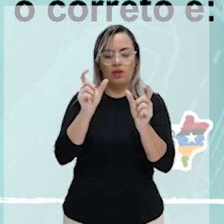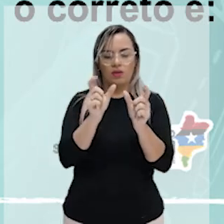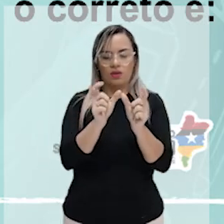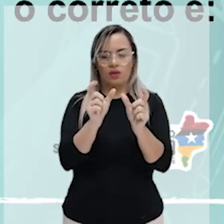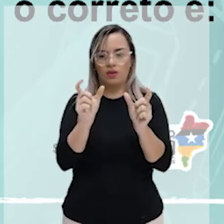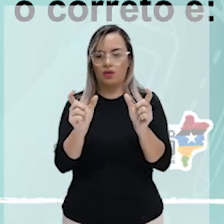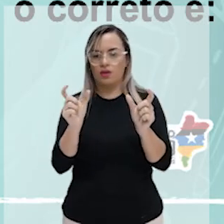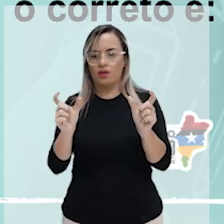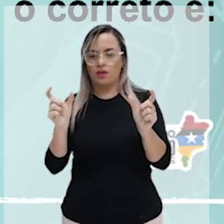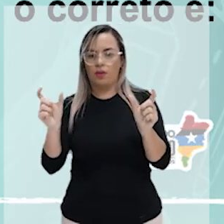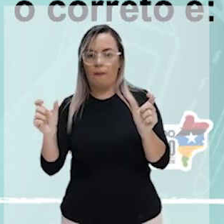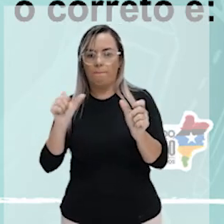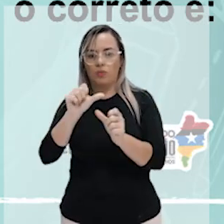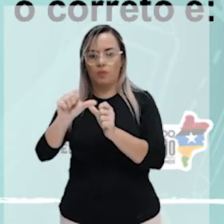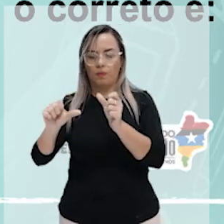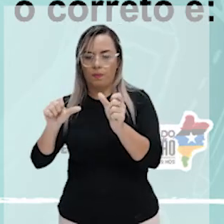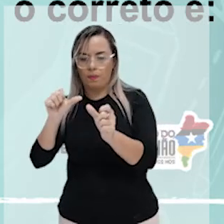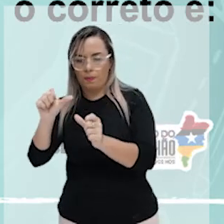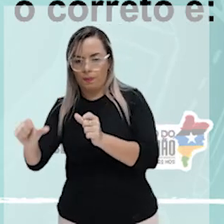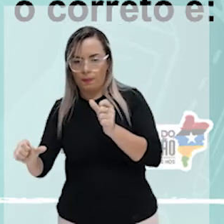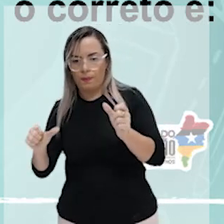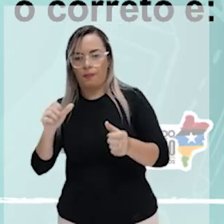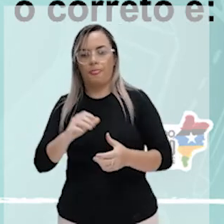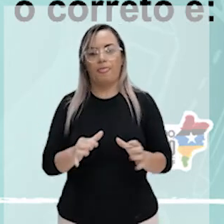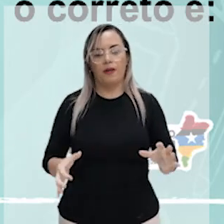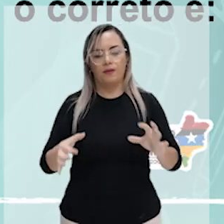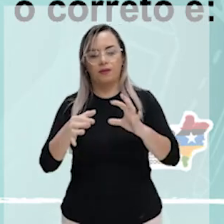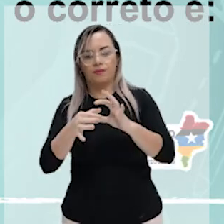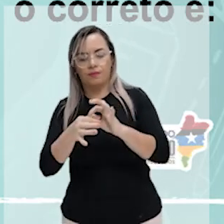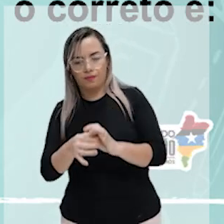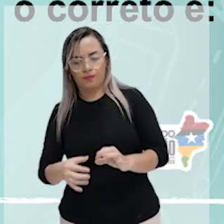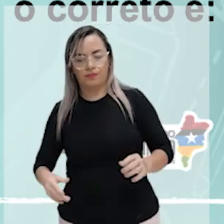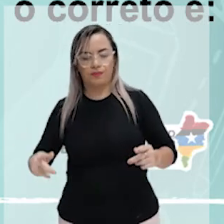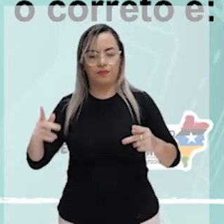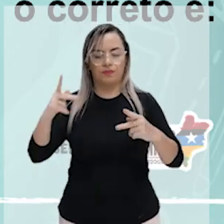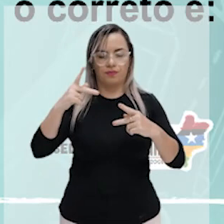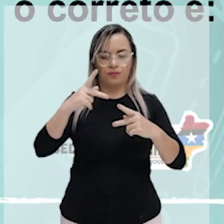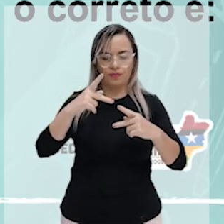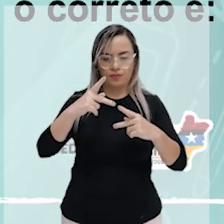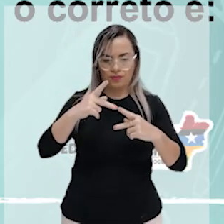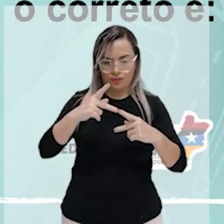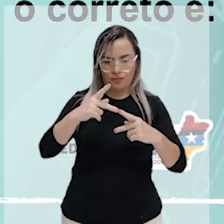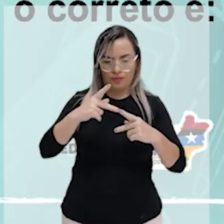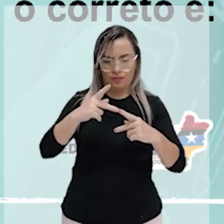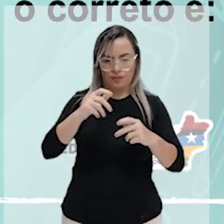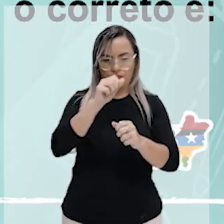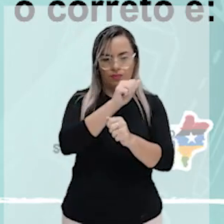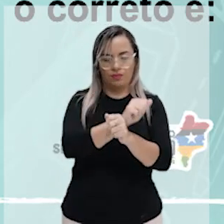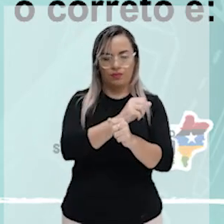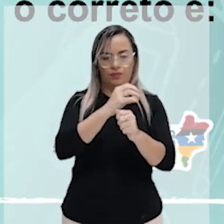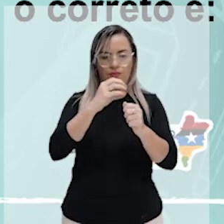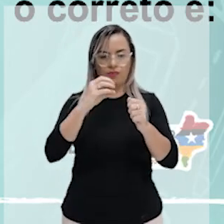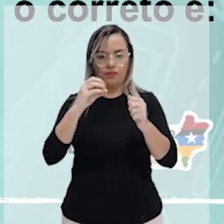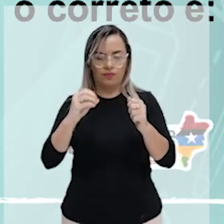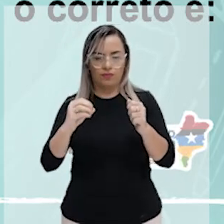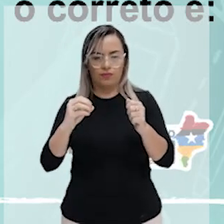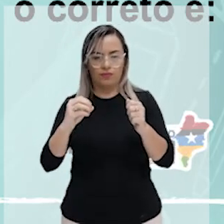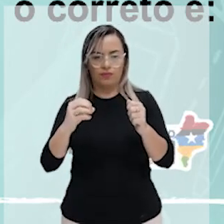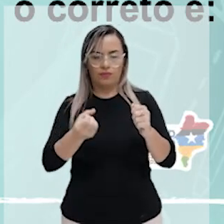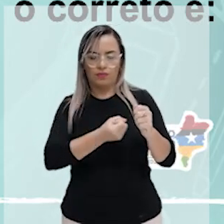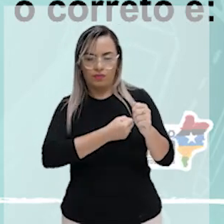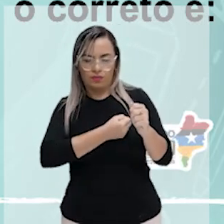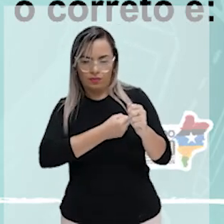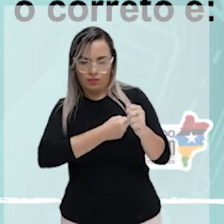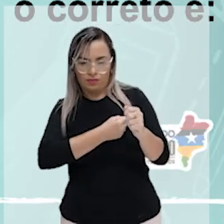pronome, conjunção, preposição, artigo numeral e interjeição. Cada uma dessas classes